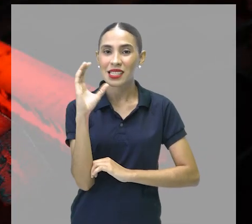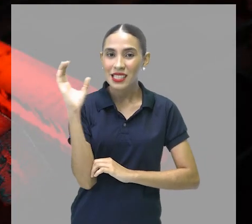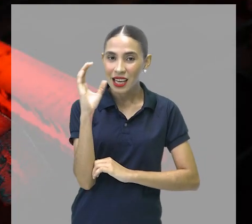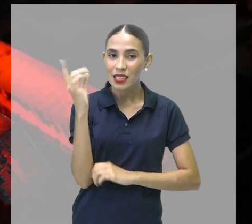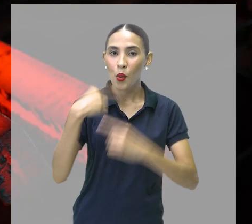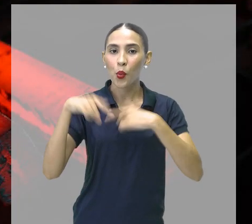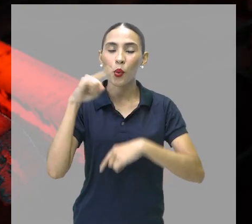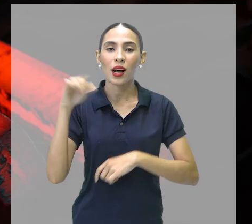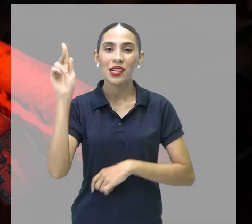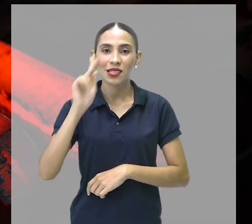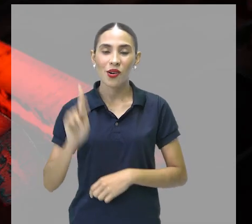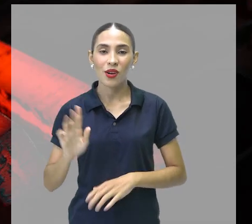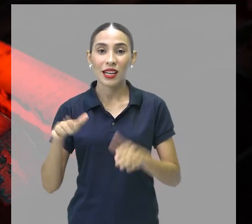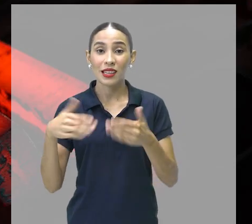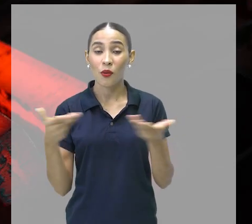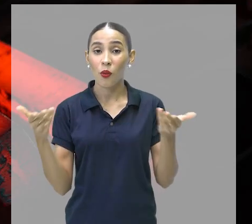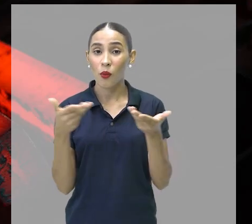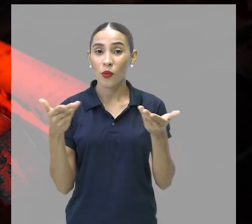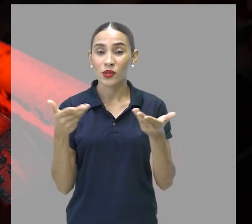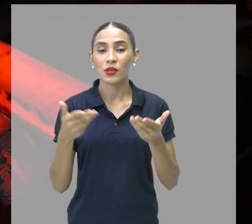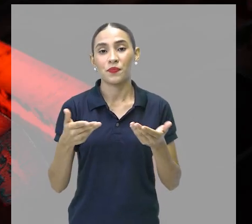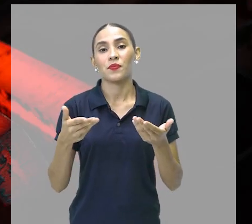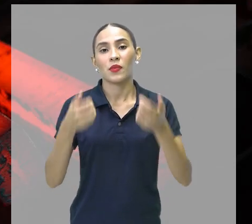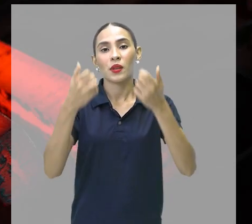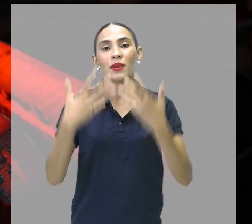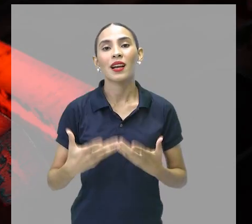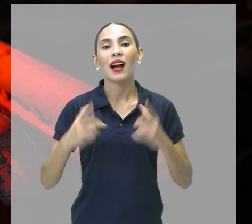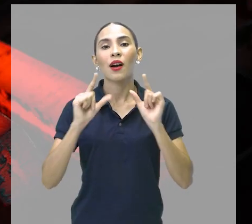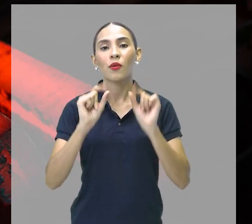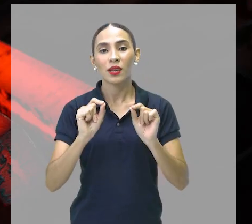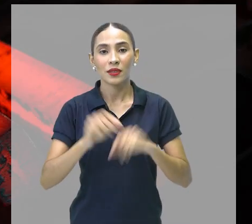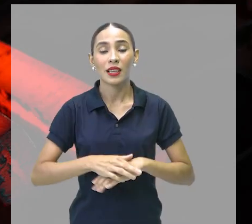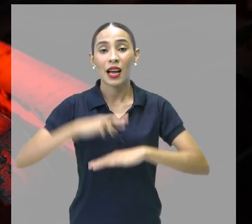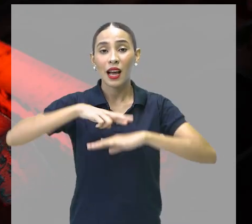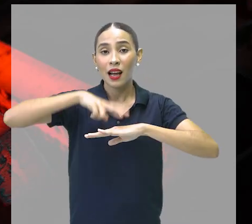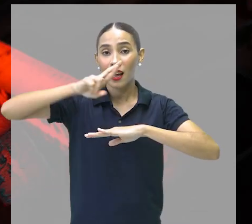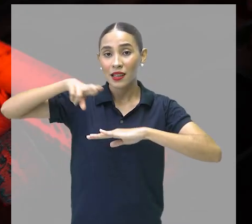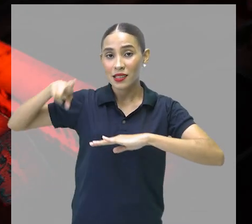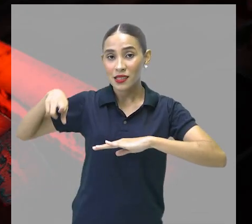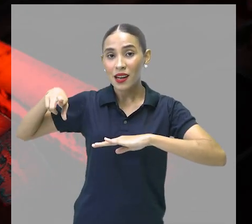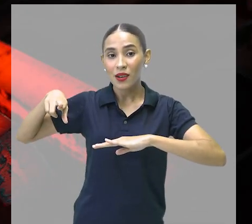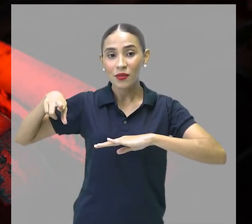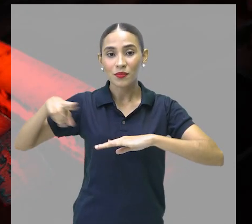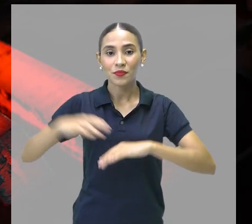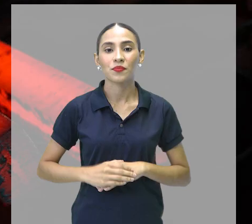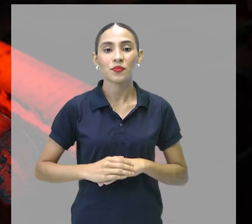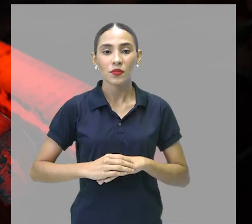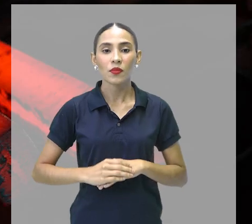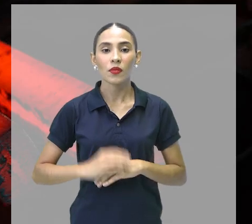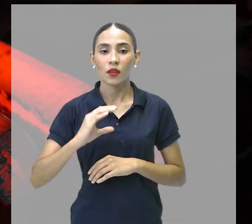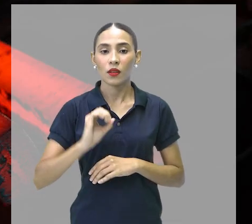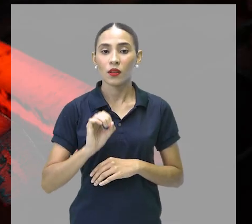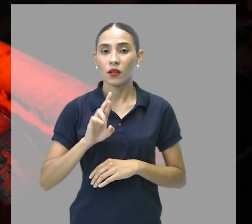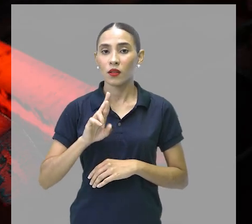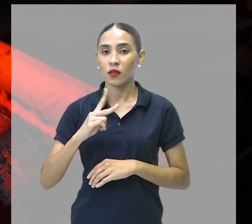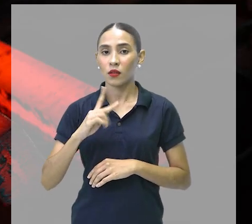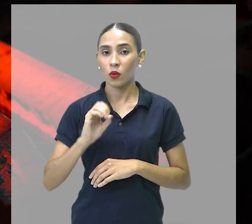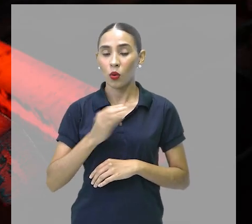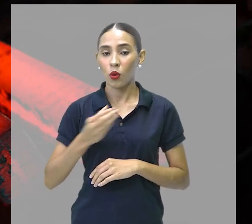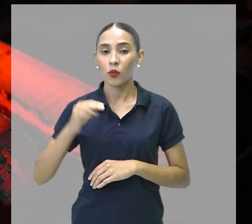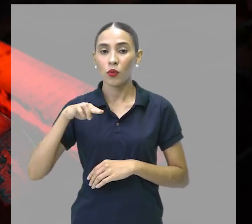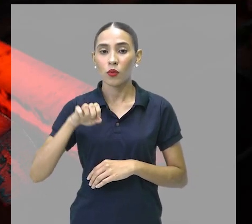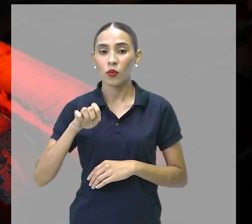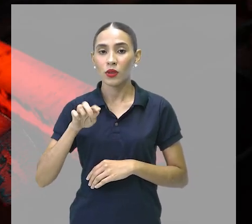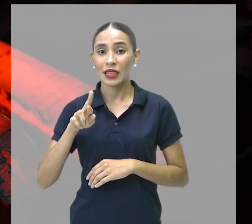negro. Aí você tem essa imagem que nos remete a pensar sobre a energia radiante. Lembram lá do vídeo